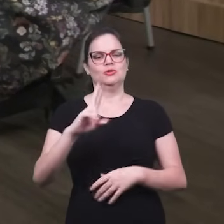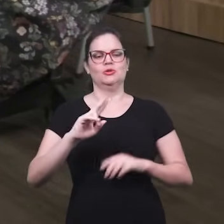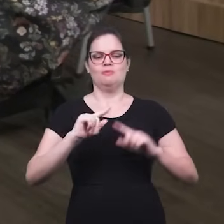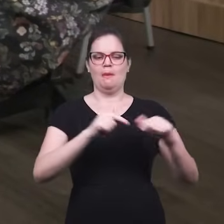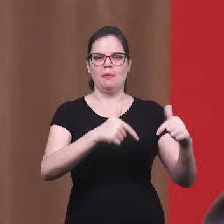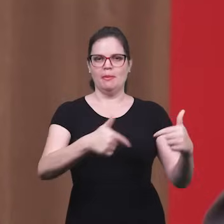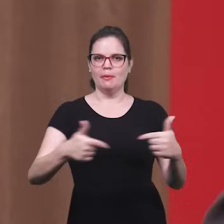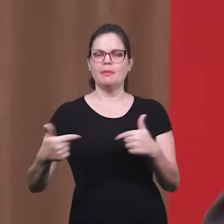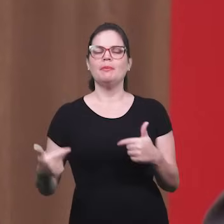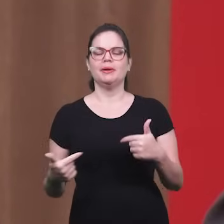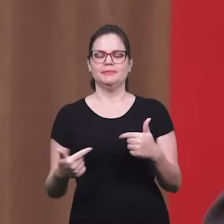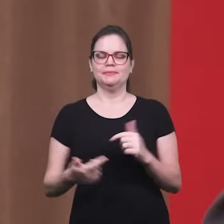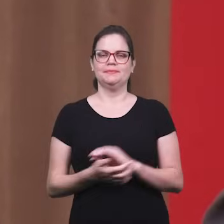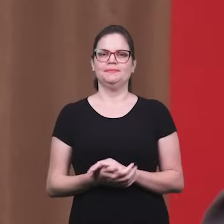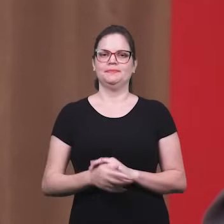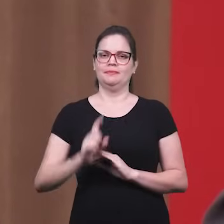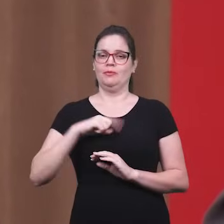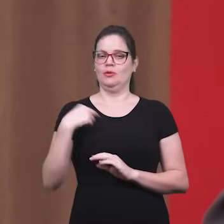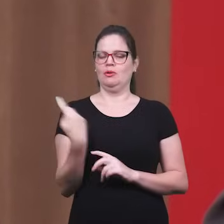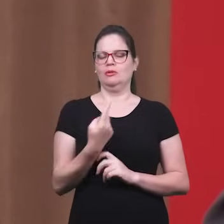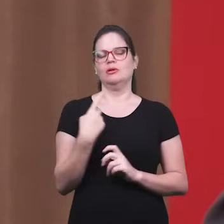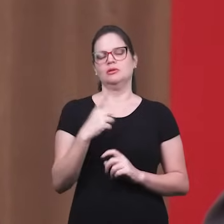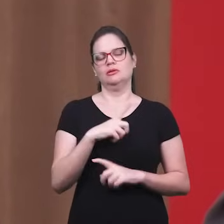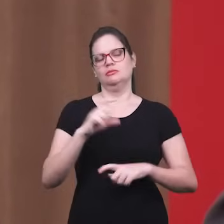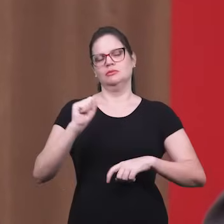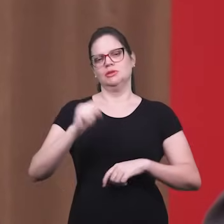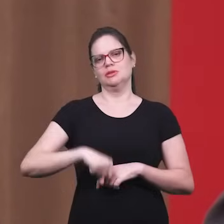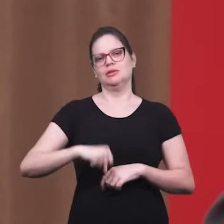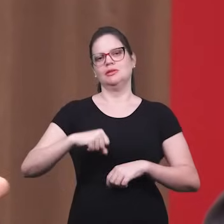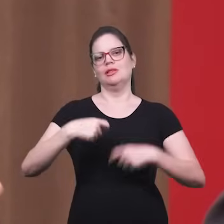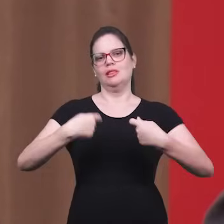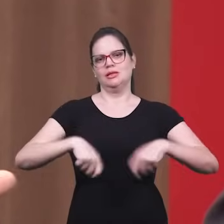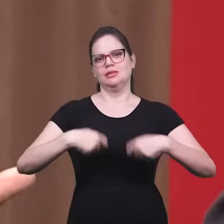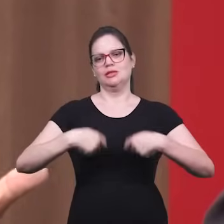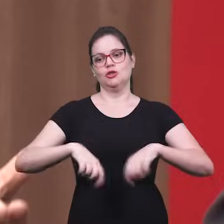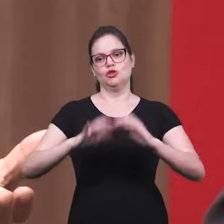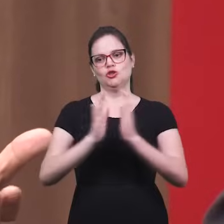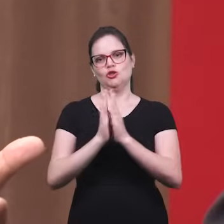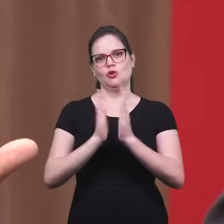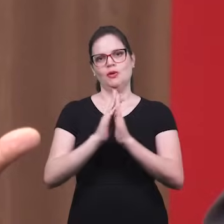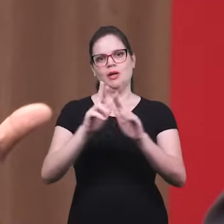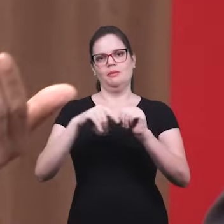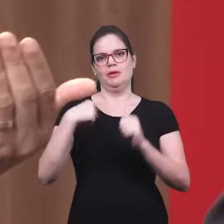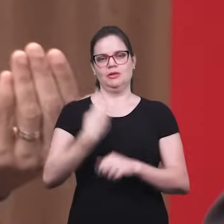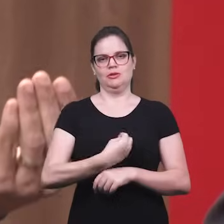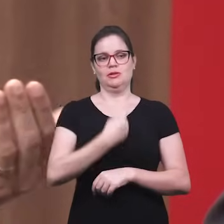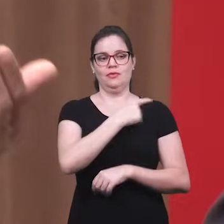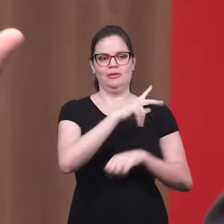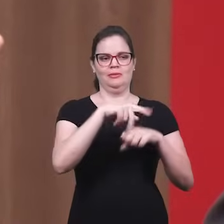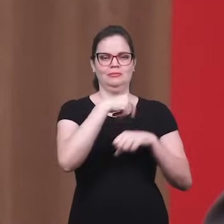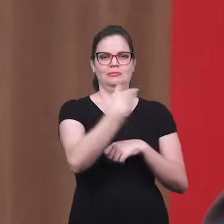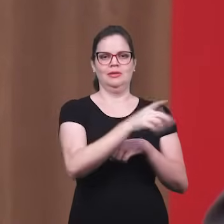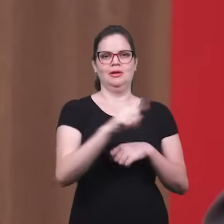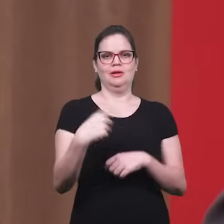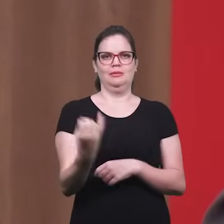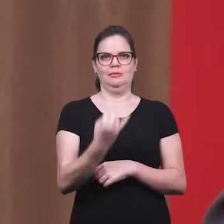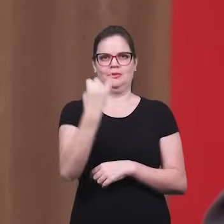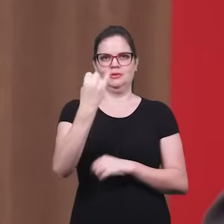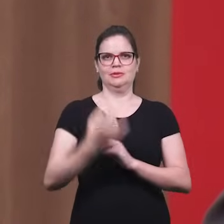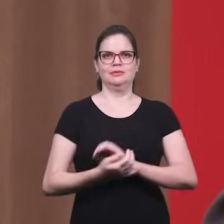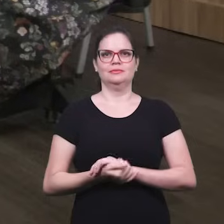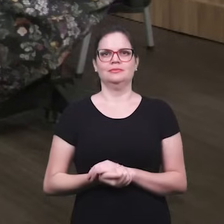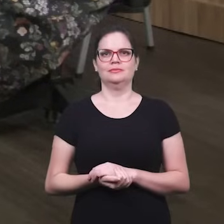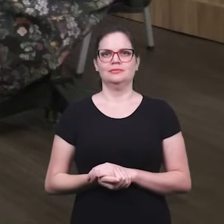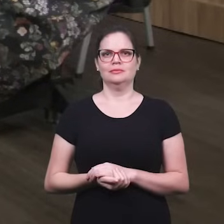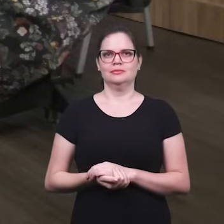Deus. Nós temos sim essa necessidade, né, dessa oração, dessa intercessão por nós lá no exterior. Isso é fundamental.